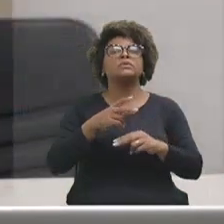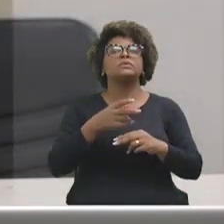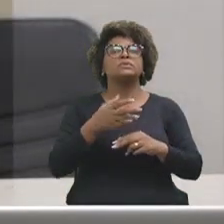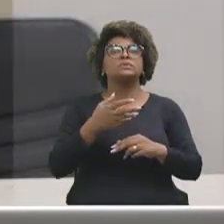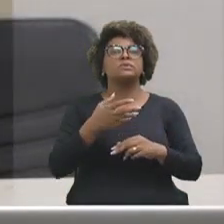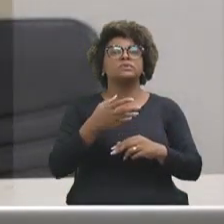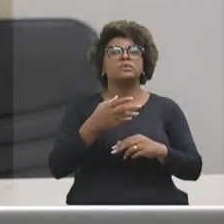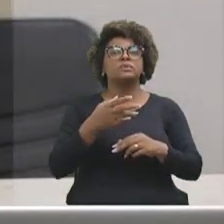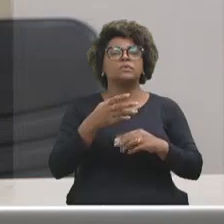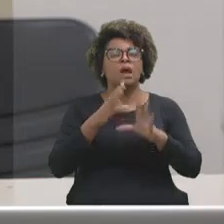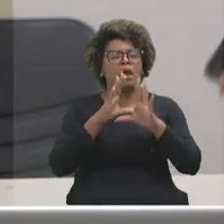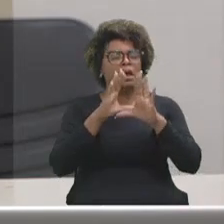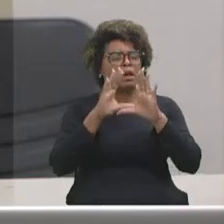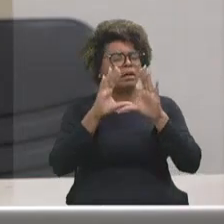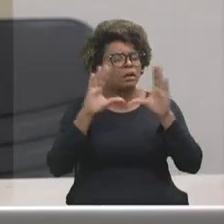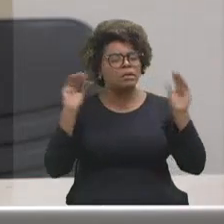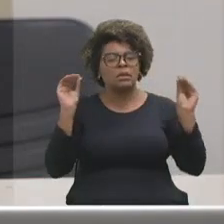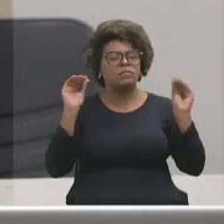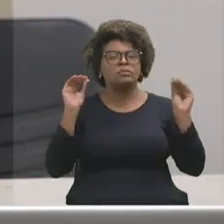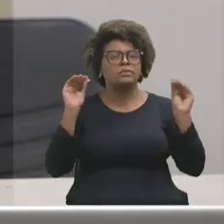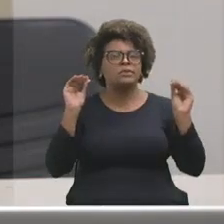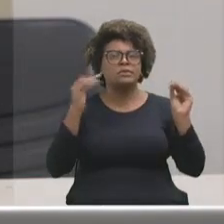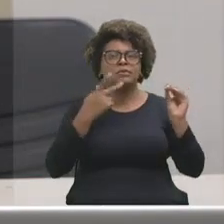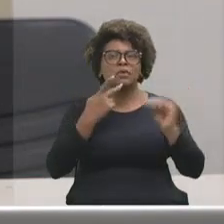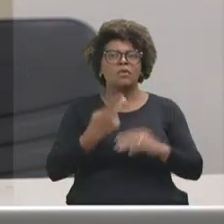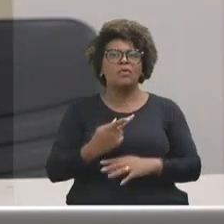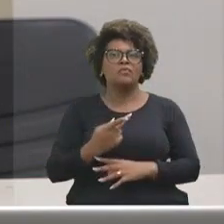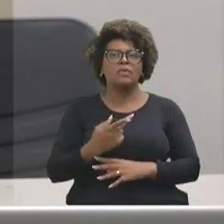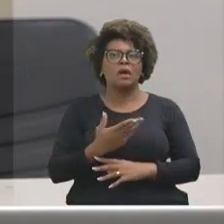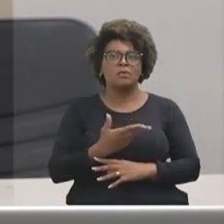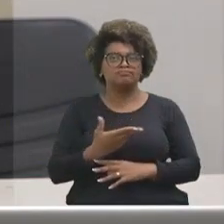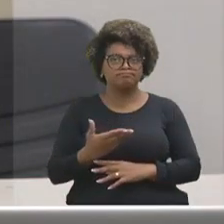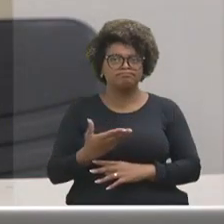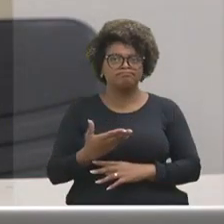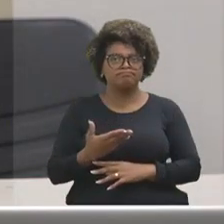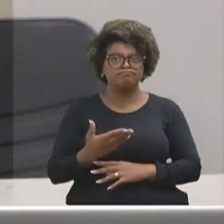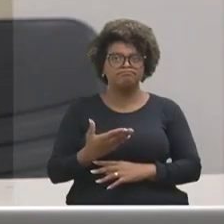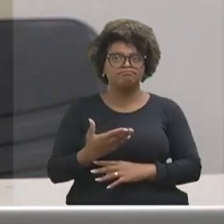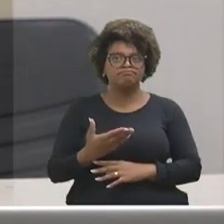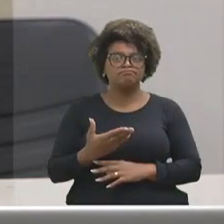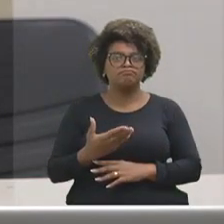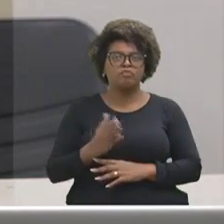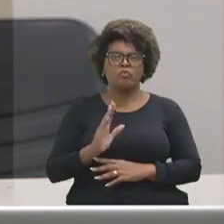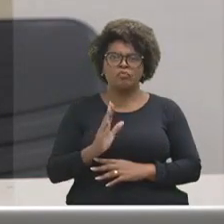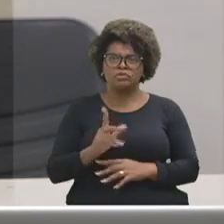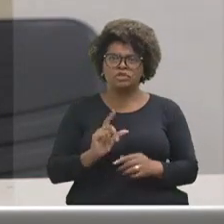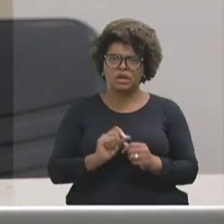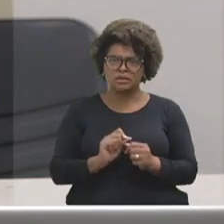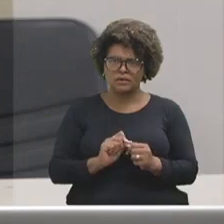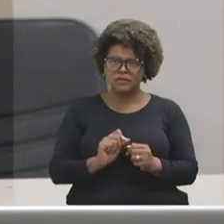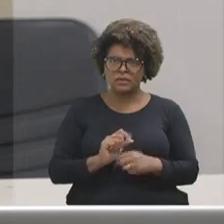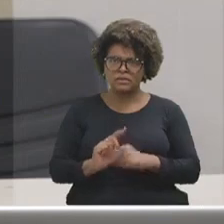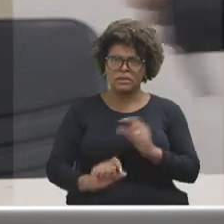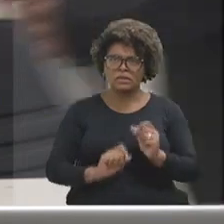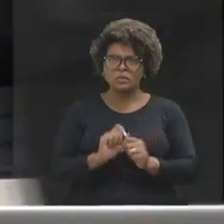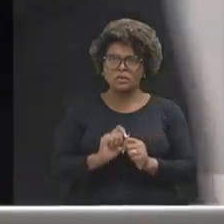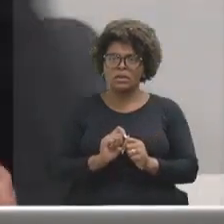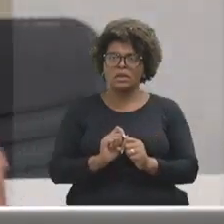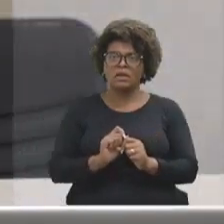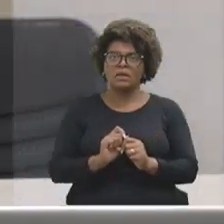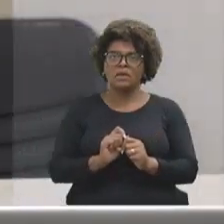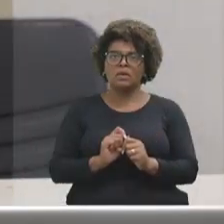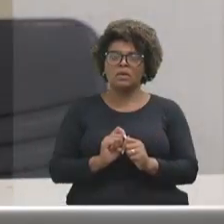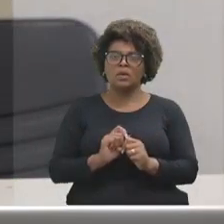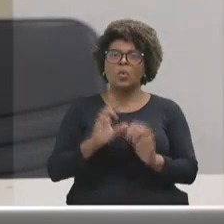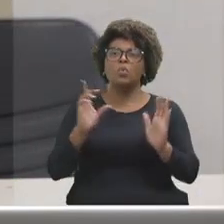tranquilidade em dizer é que estamos aí caminhando para que o nosso decreto